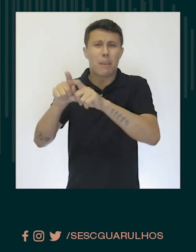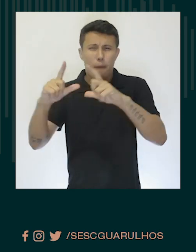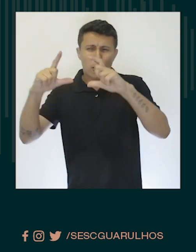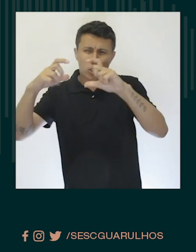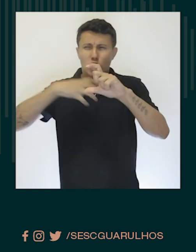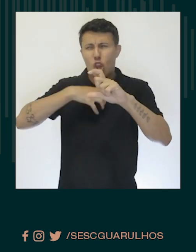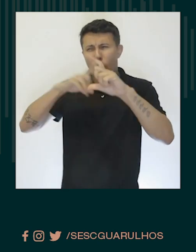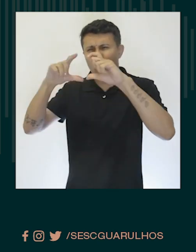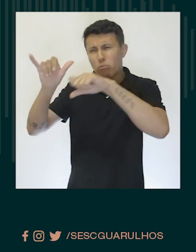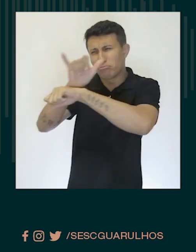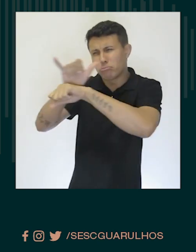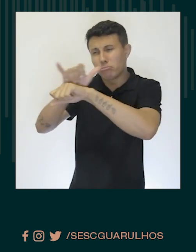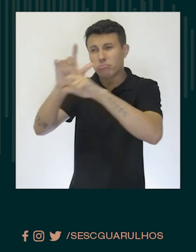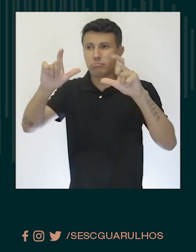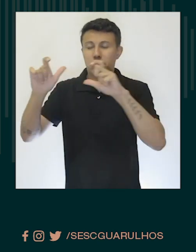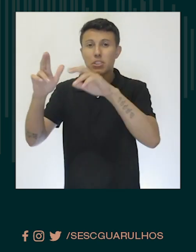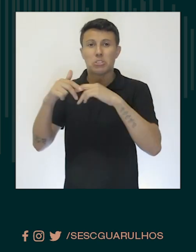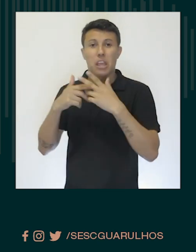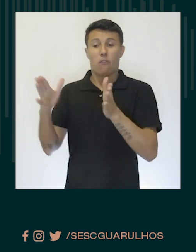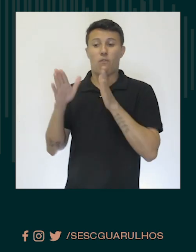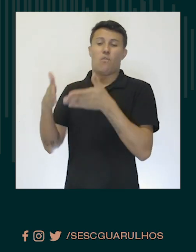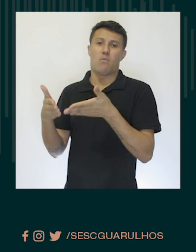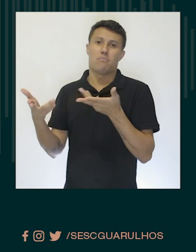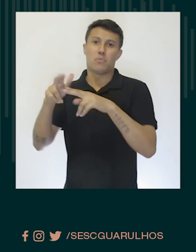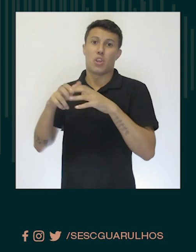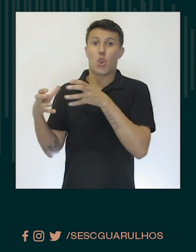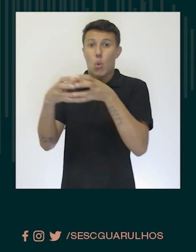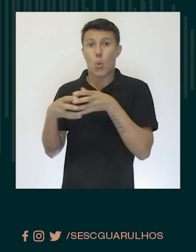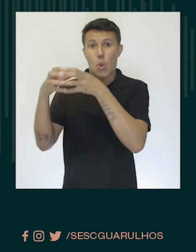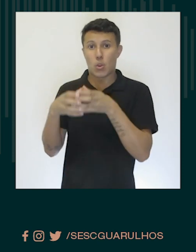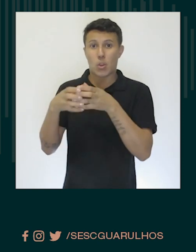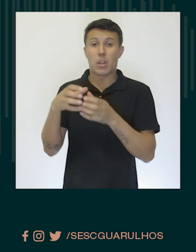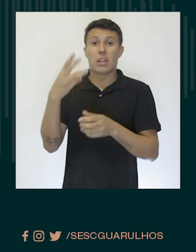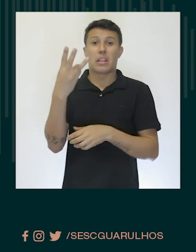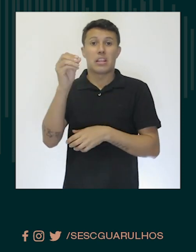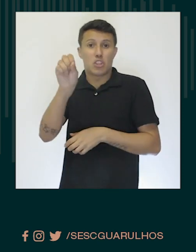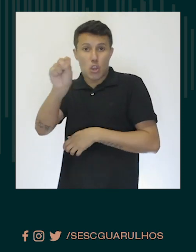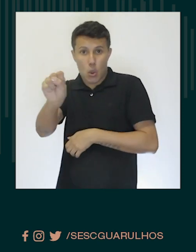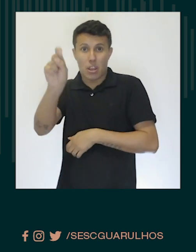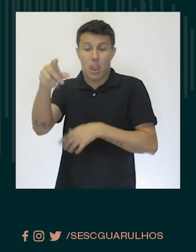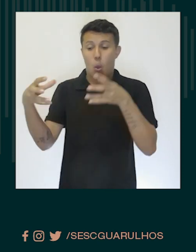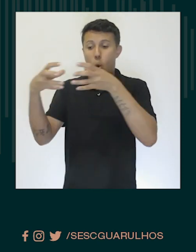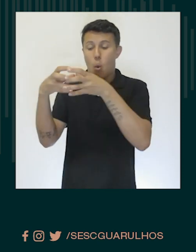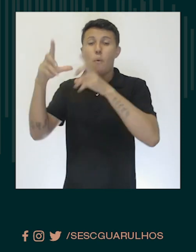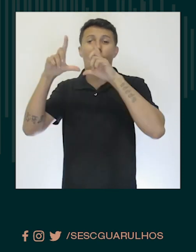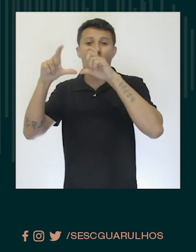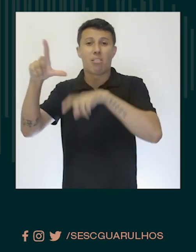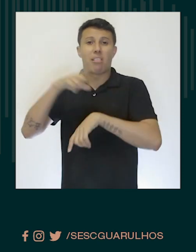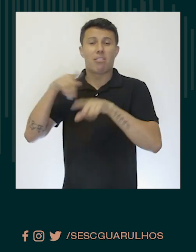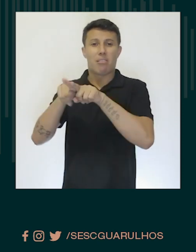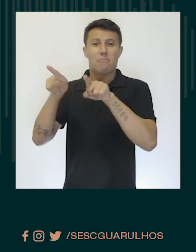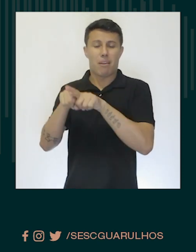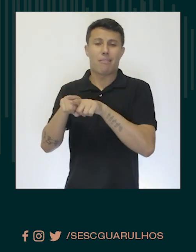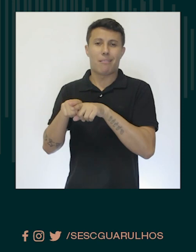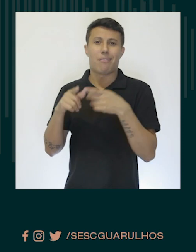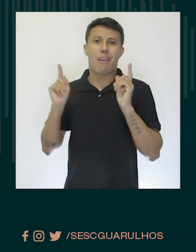nesse sentido. O coletivo de 308, ele tem um núcleo de fotografia também, inclusive eles têm um laboratório